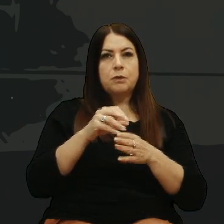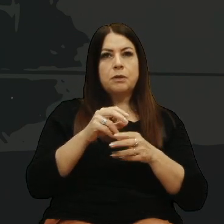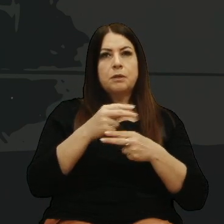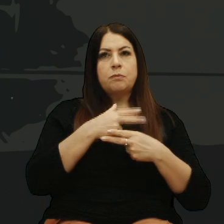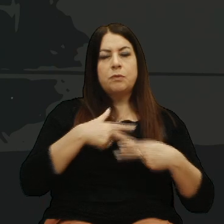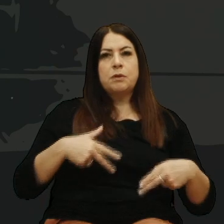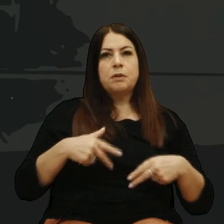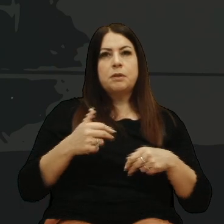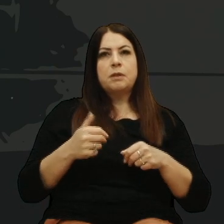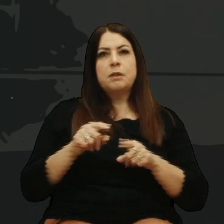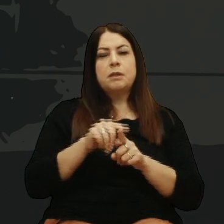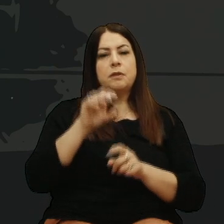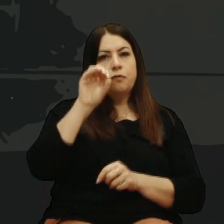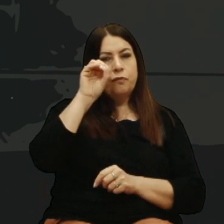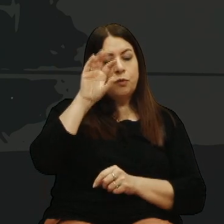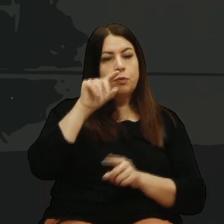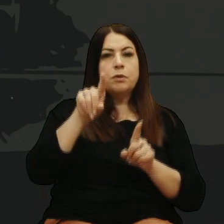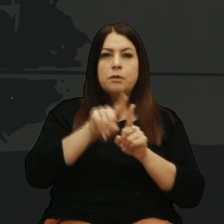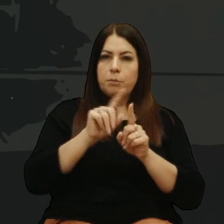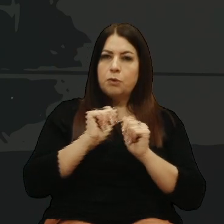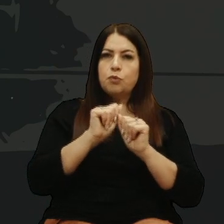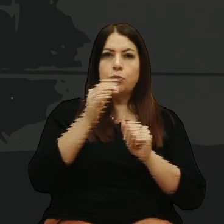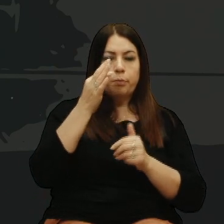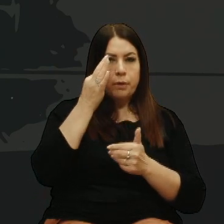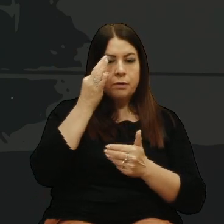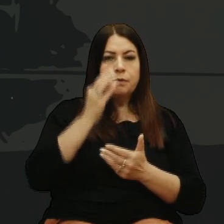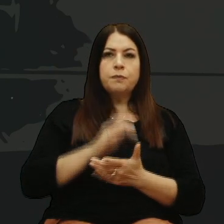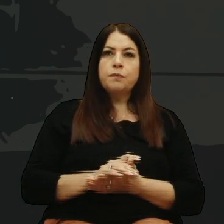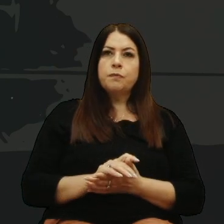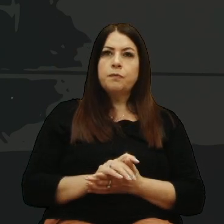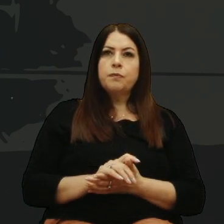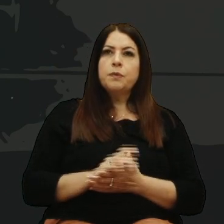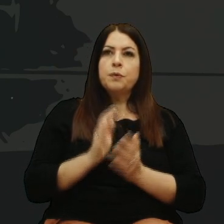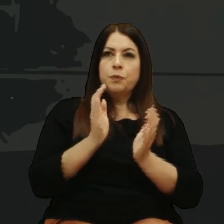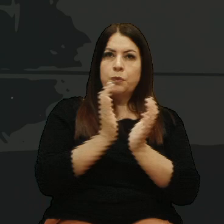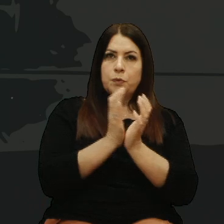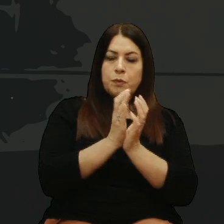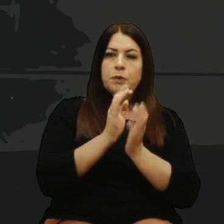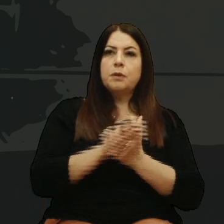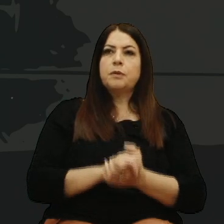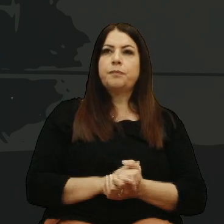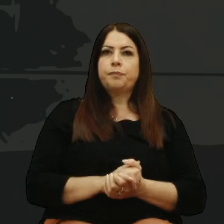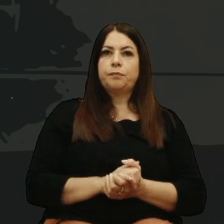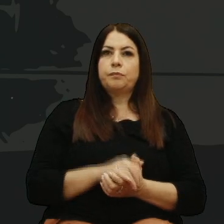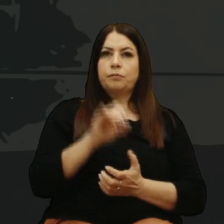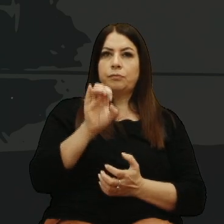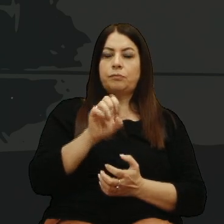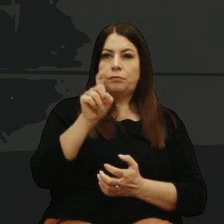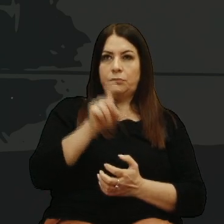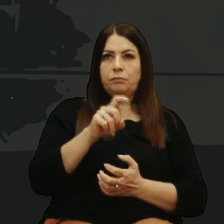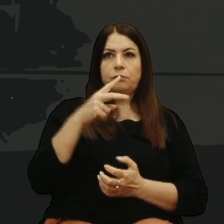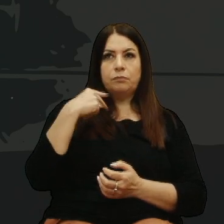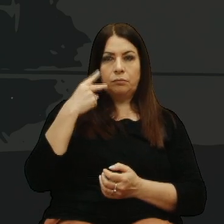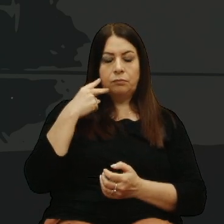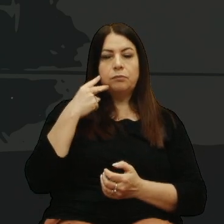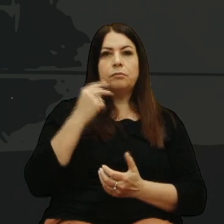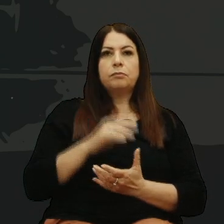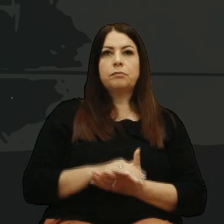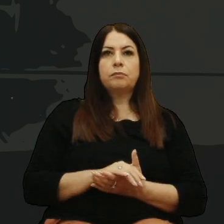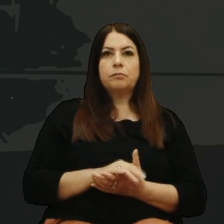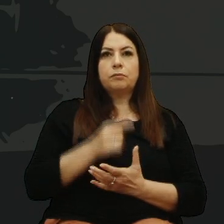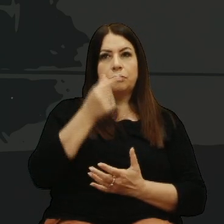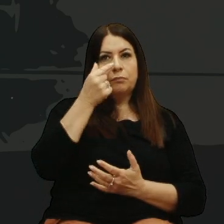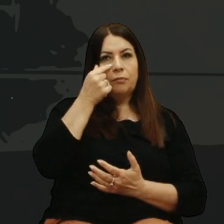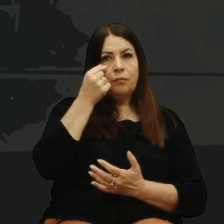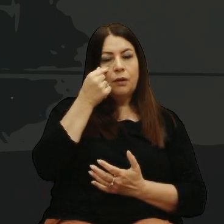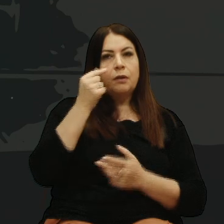Urbana, o Fiuza, que também estava lá presente, o nosso colega e ex-vereador, que é o Eloy